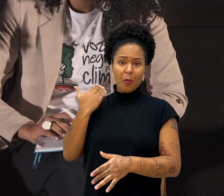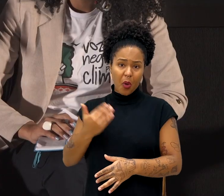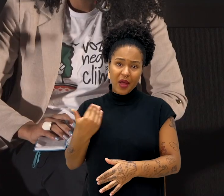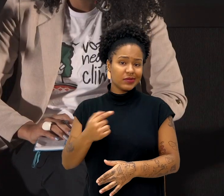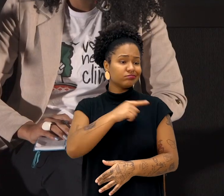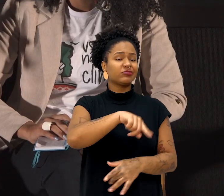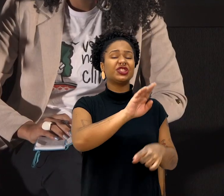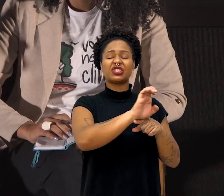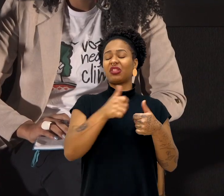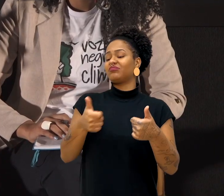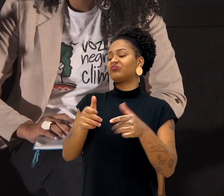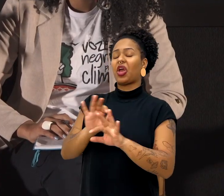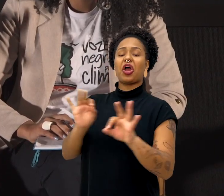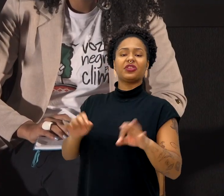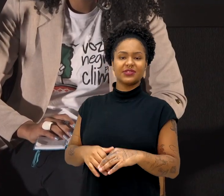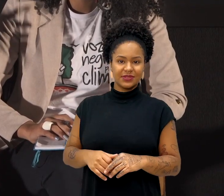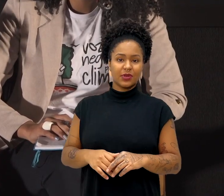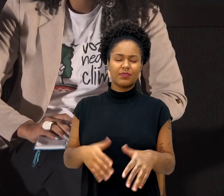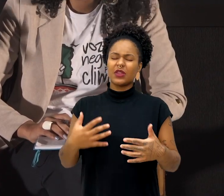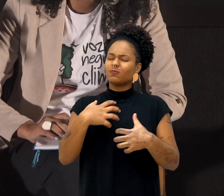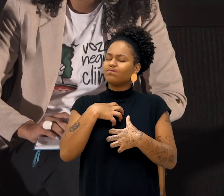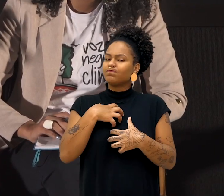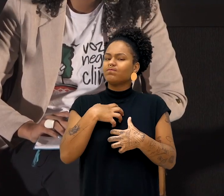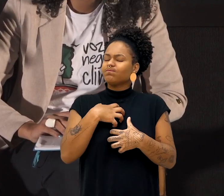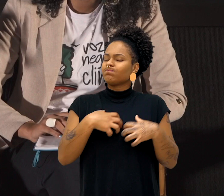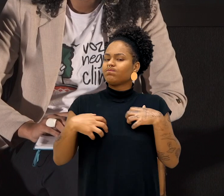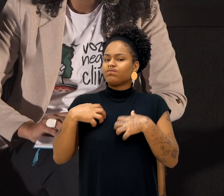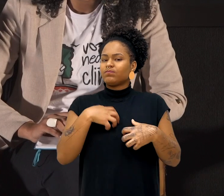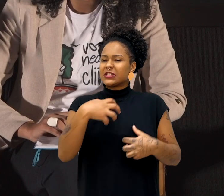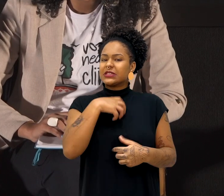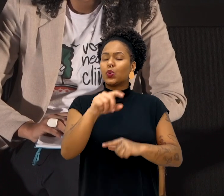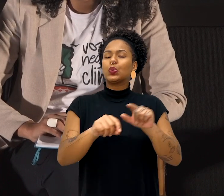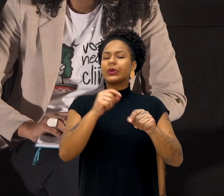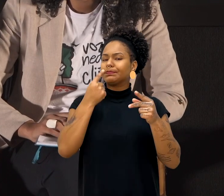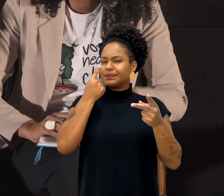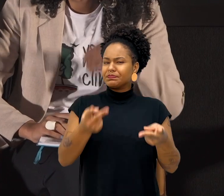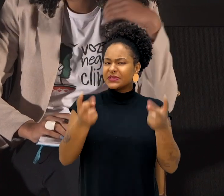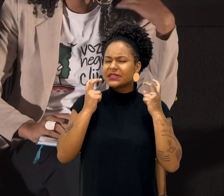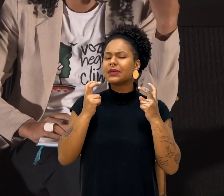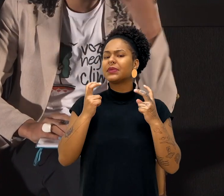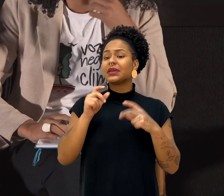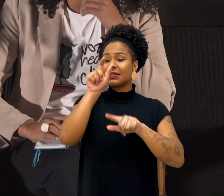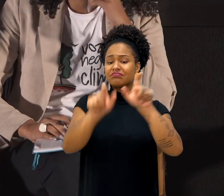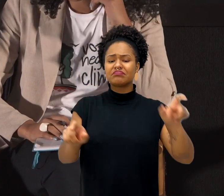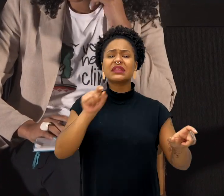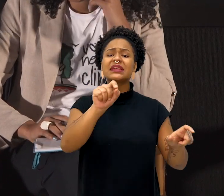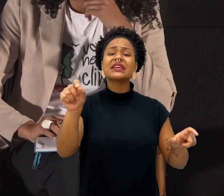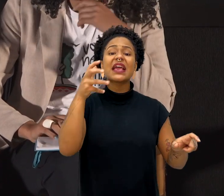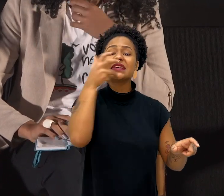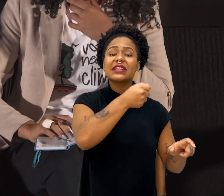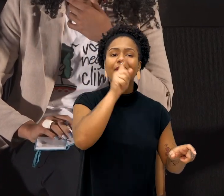morrendo era ótimo para aquele Estado. E um elemento que me causa assim,